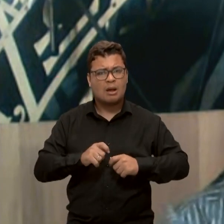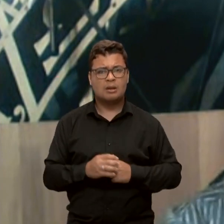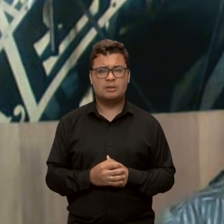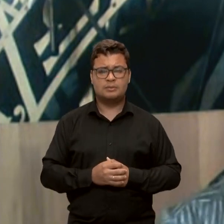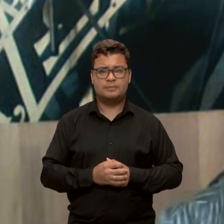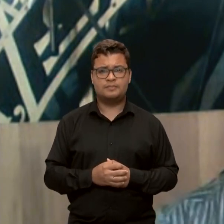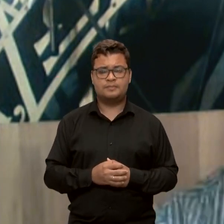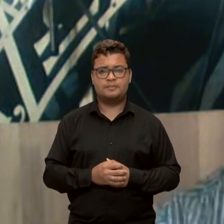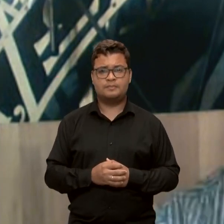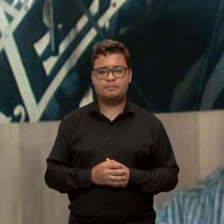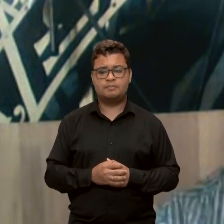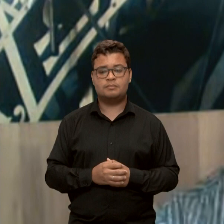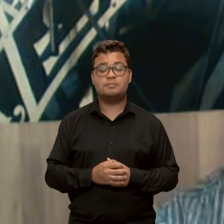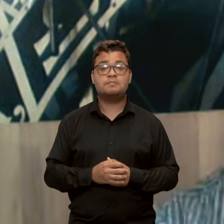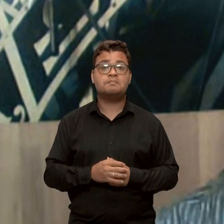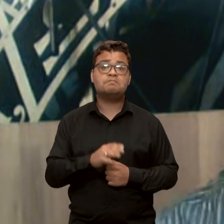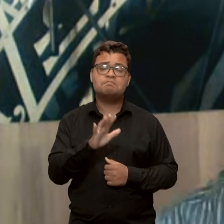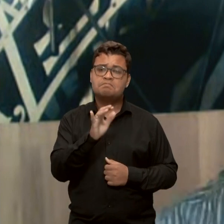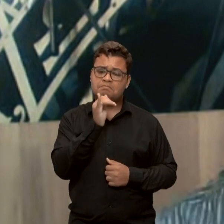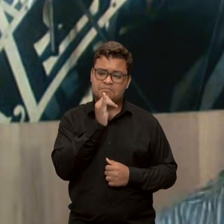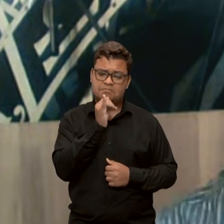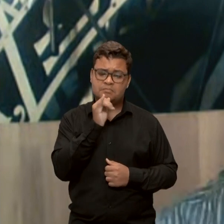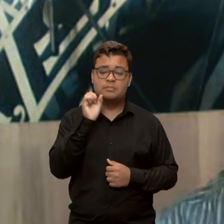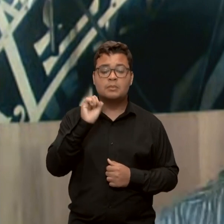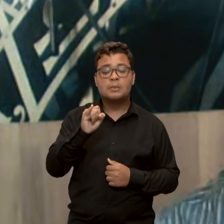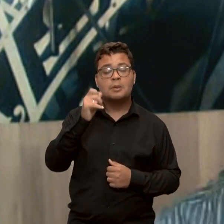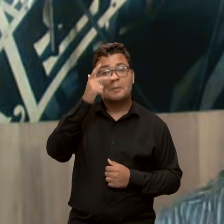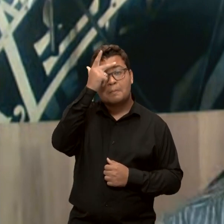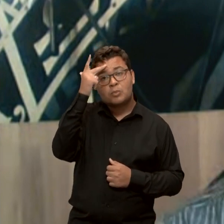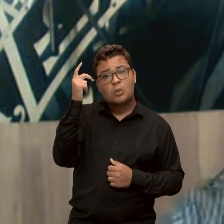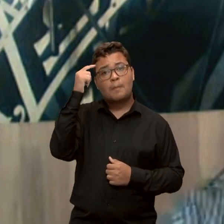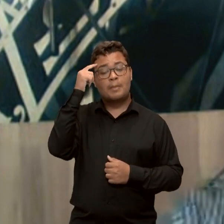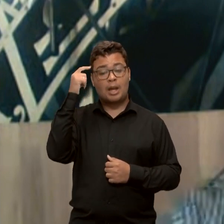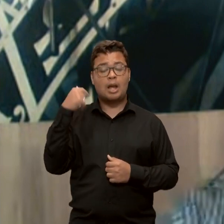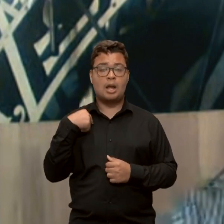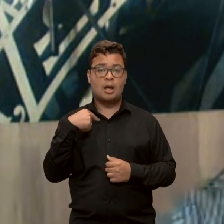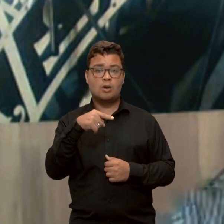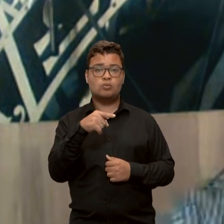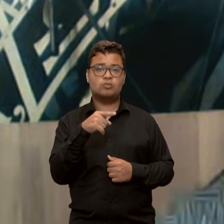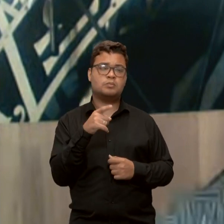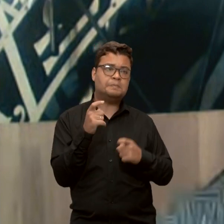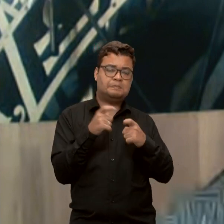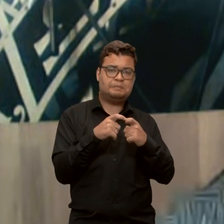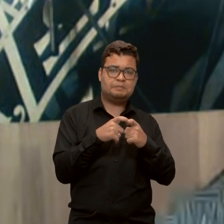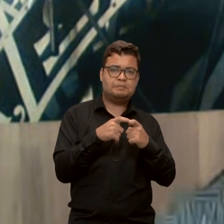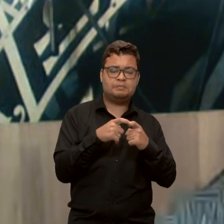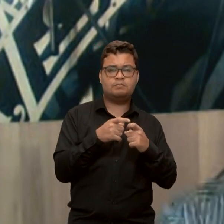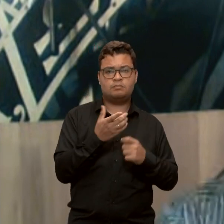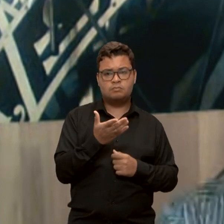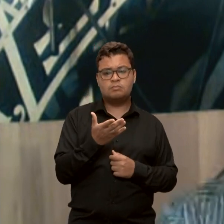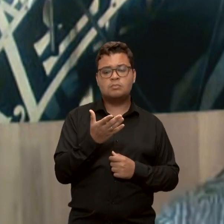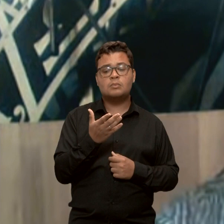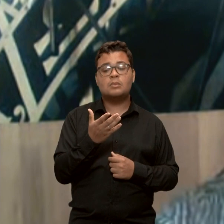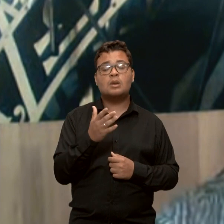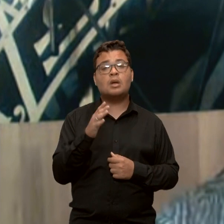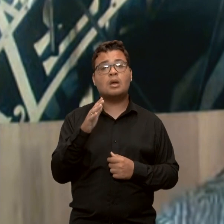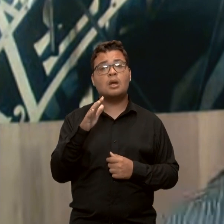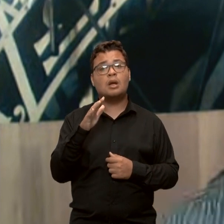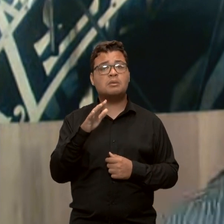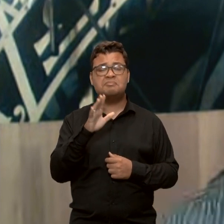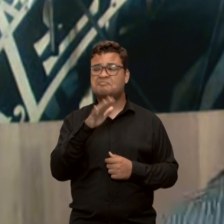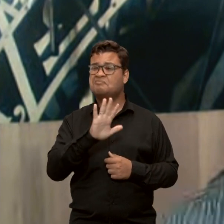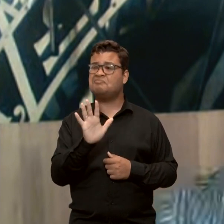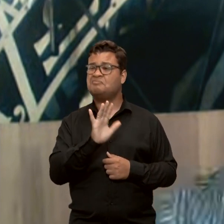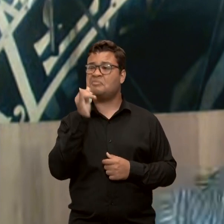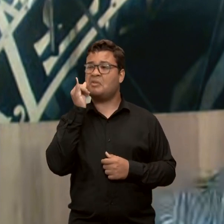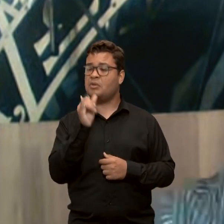mais graves, eram muito difíceis de serem conduzidos para salvar a vida dessas pessoas. Para dengue, não. Dengue, a gente consegue salvar a maioria